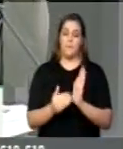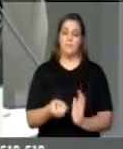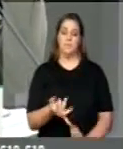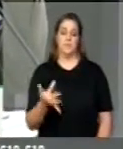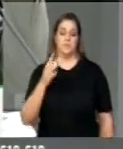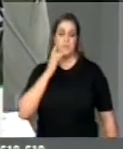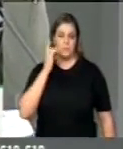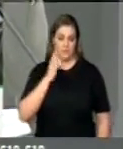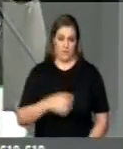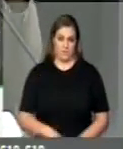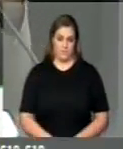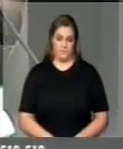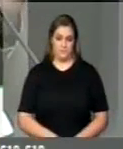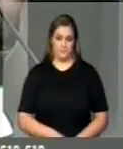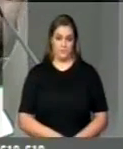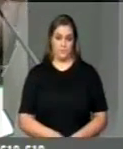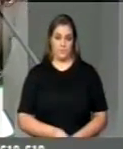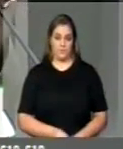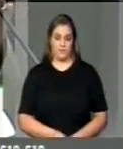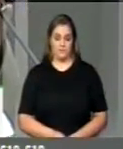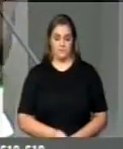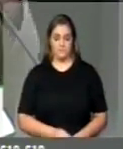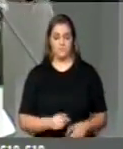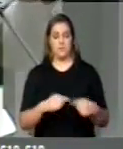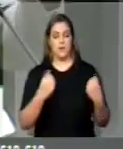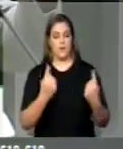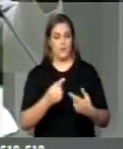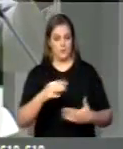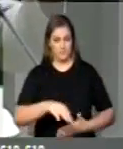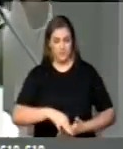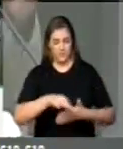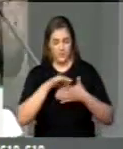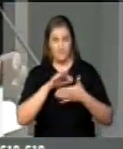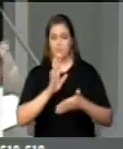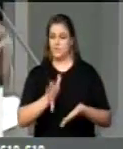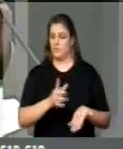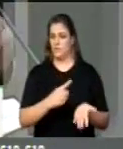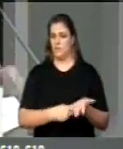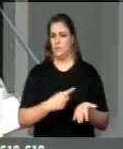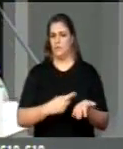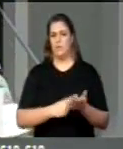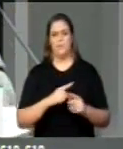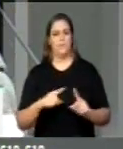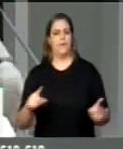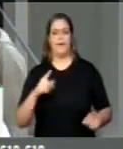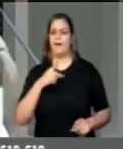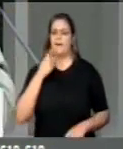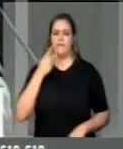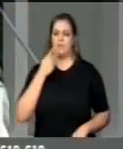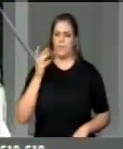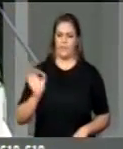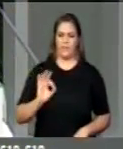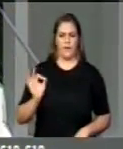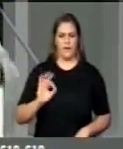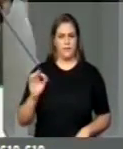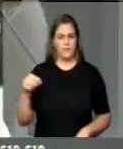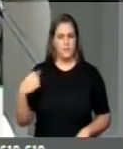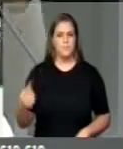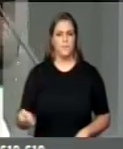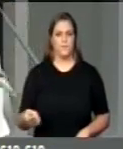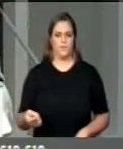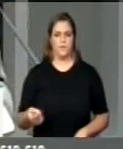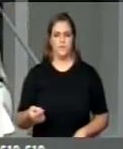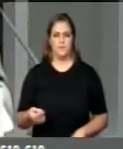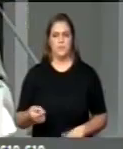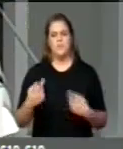na reunião do Colégio de Líderes, pena que aqui muitos desses não tenham se manifestado ainda, mas colocar na pauta. Eu